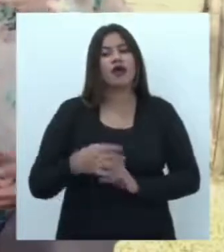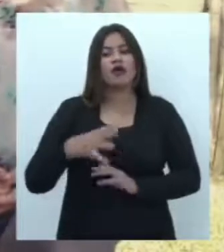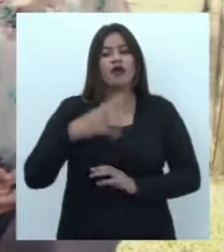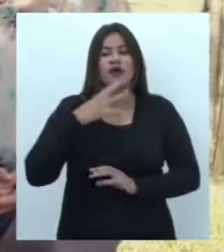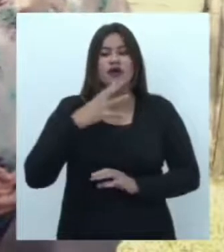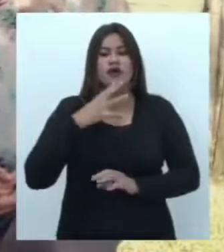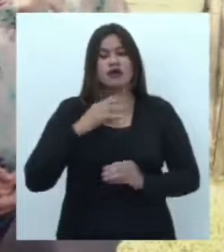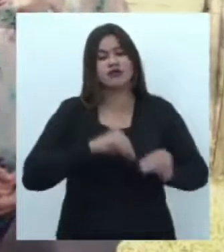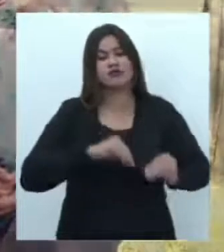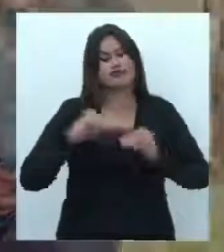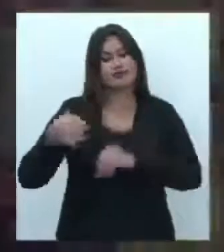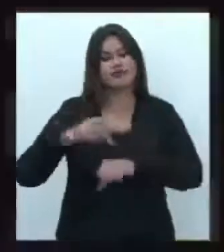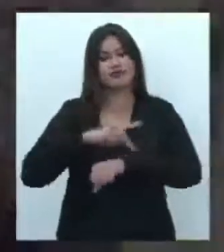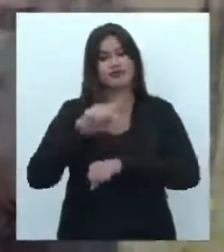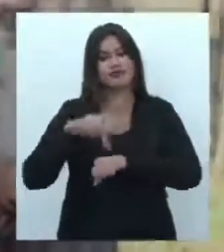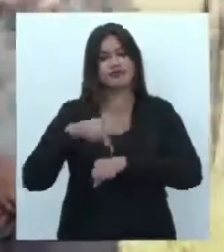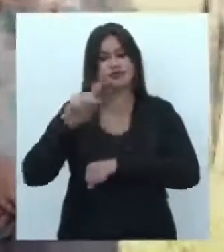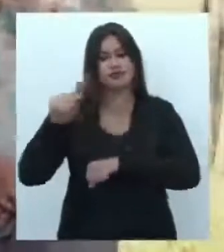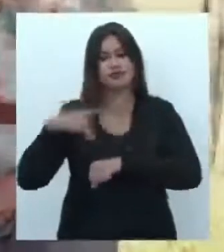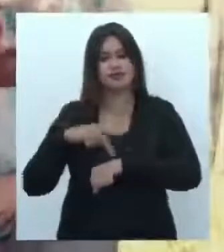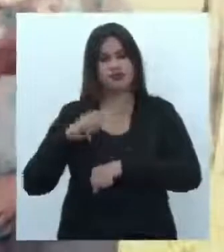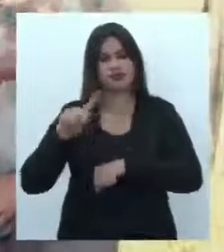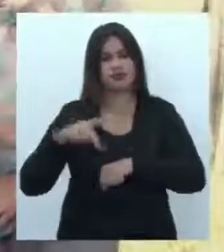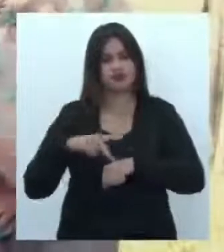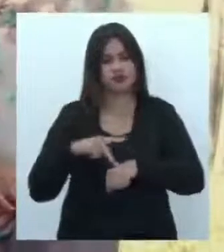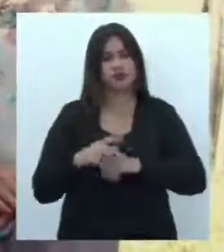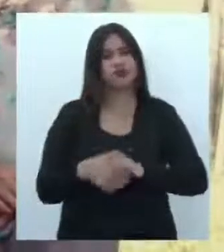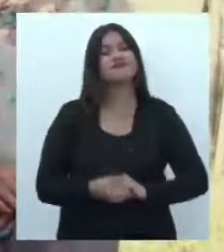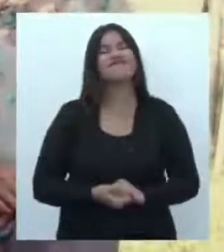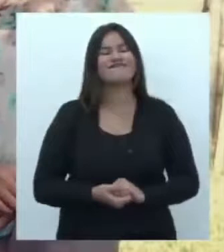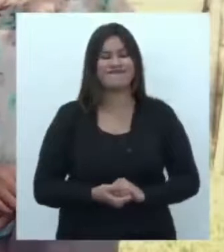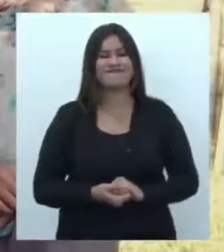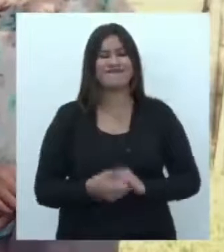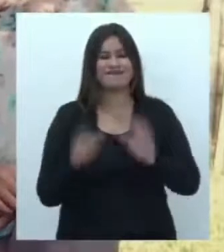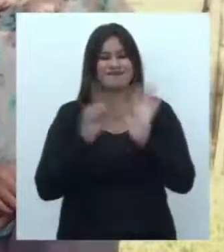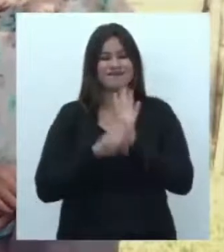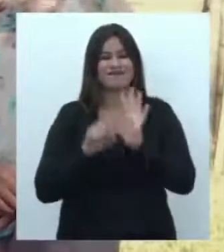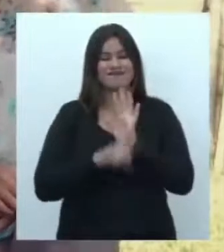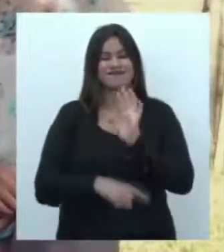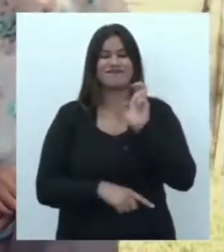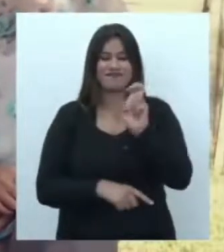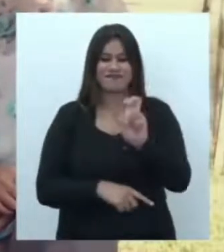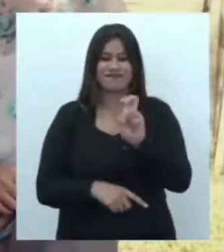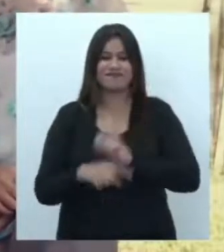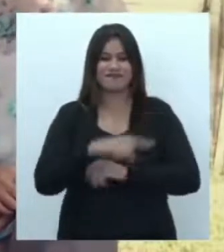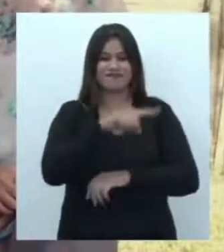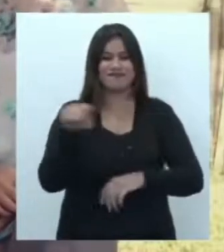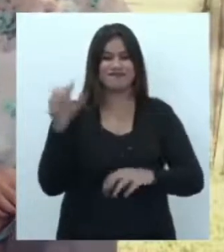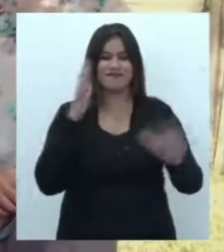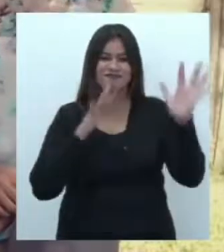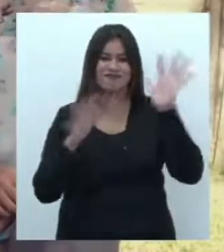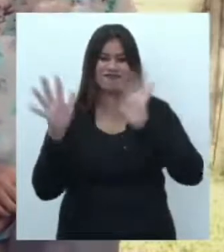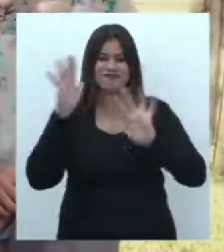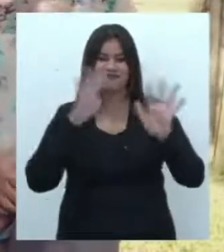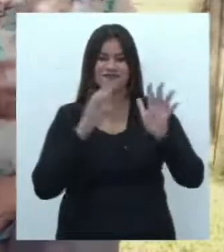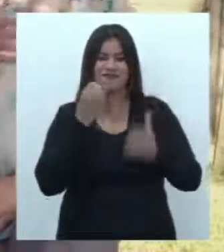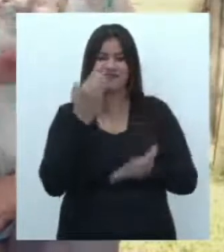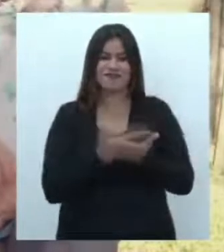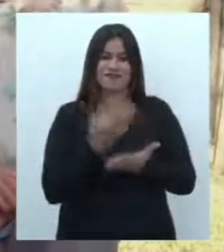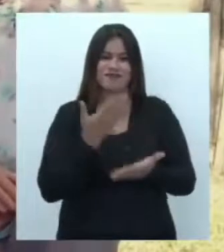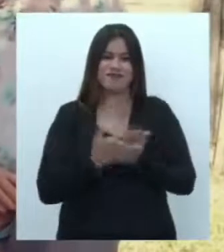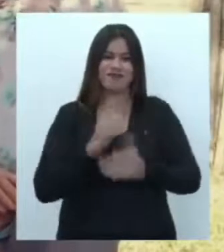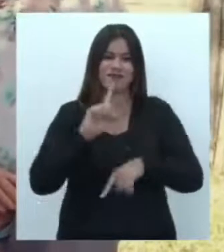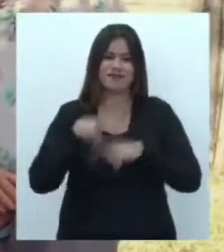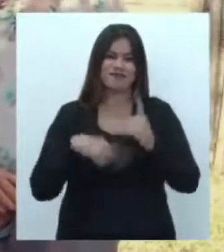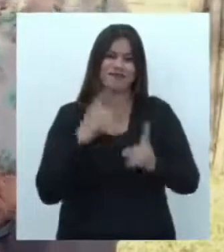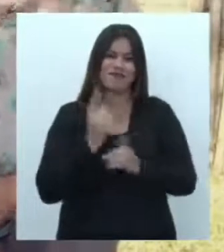migrações internacionais? Deixo vocês com essas questões então. Boa reflexão, boa aula e